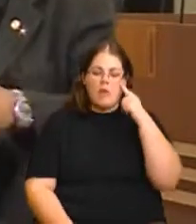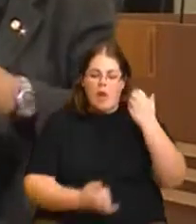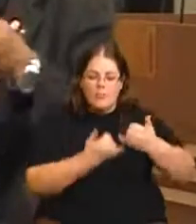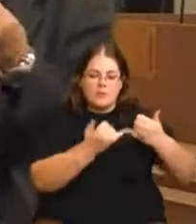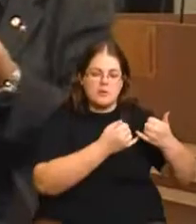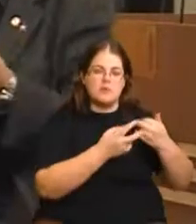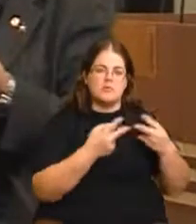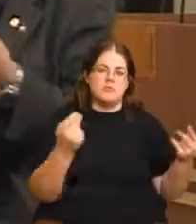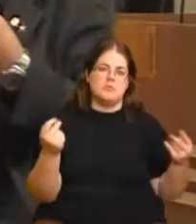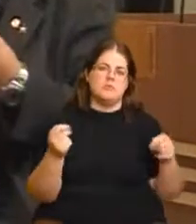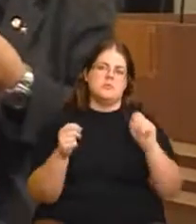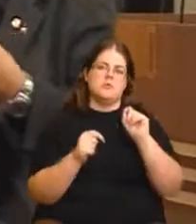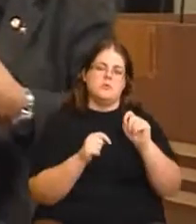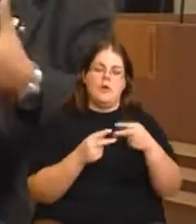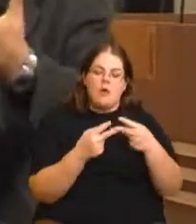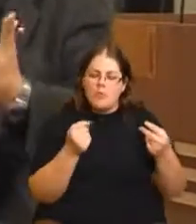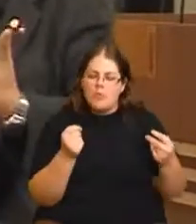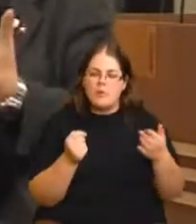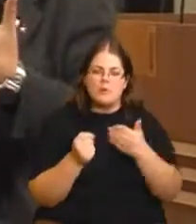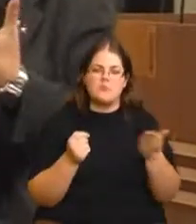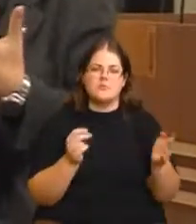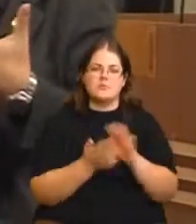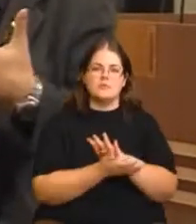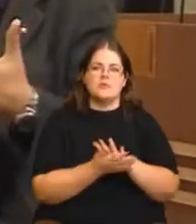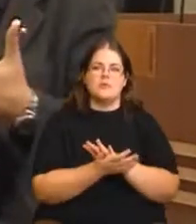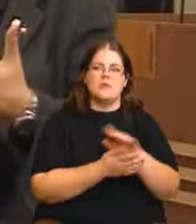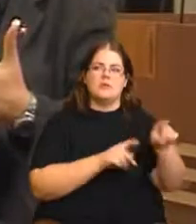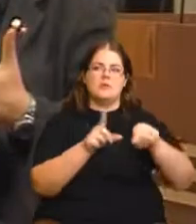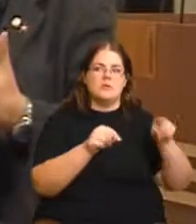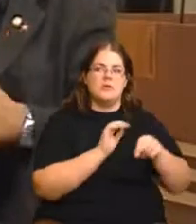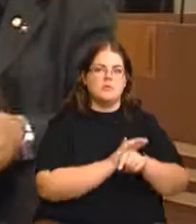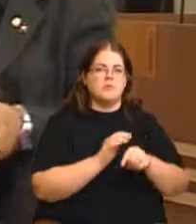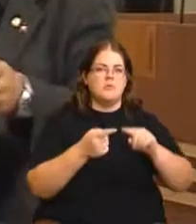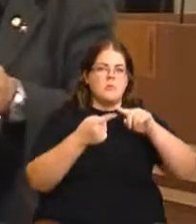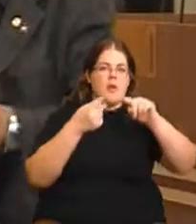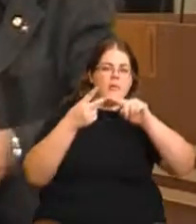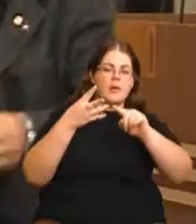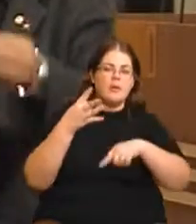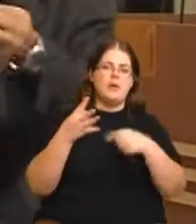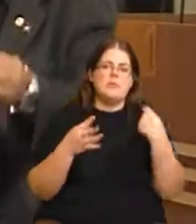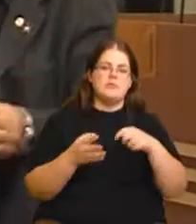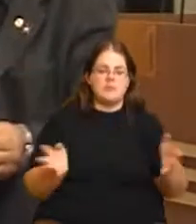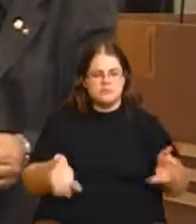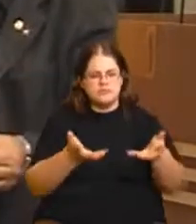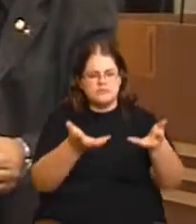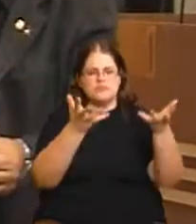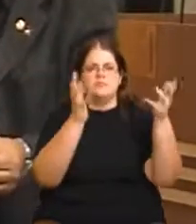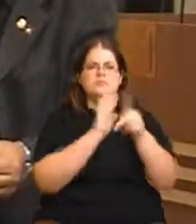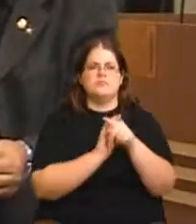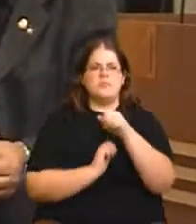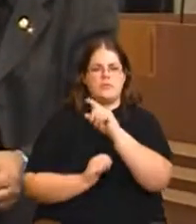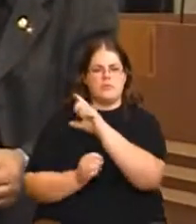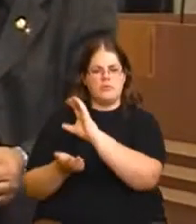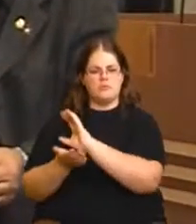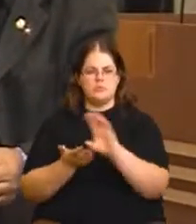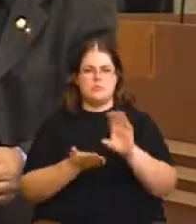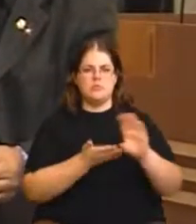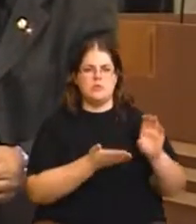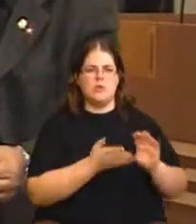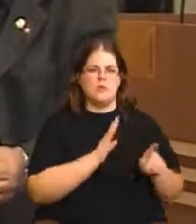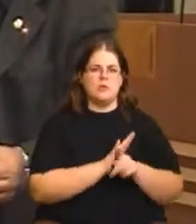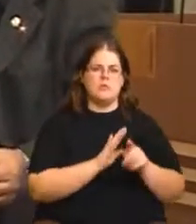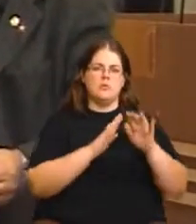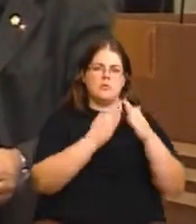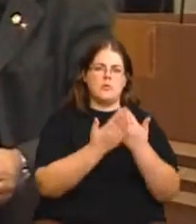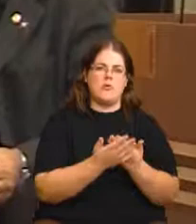questão de brincadeira. Os blocos, eu entendo, é uma questão de brincadeira, não é uma questão de concurso. Concurso tem que ser incentivado, os recursos têm que ser destinados às